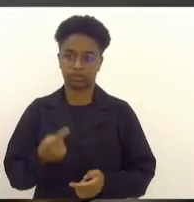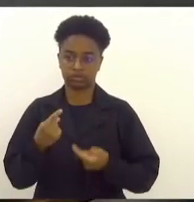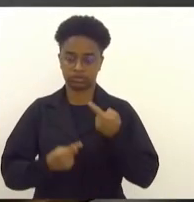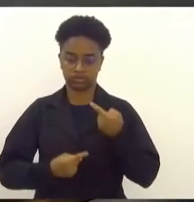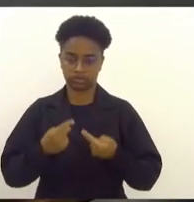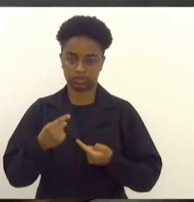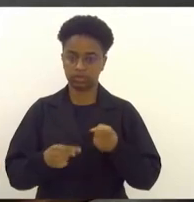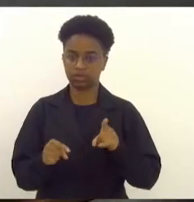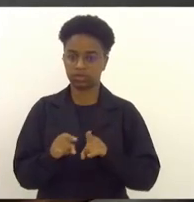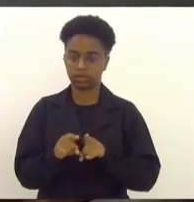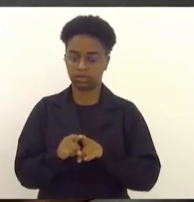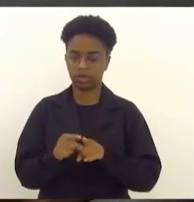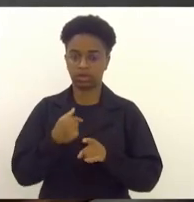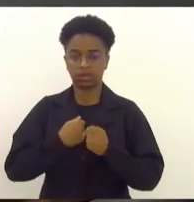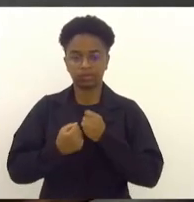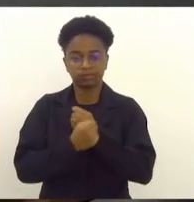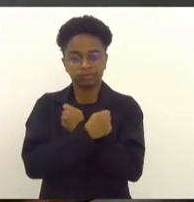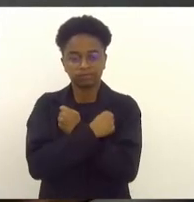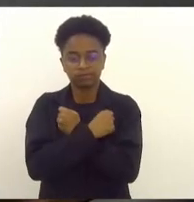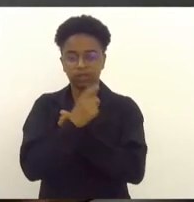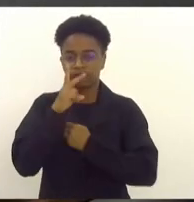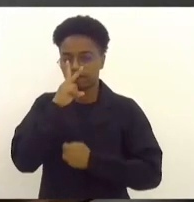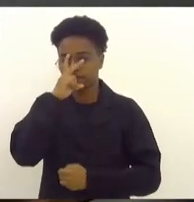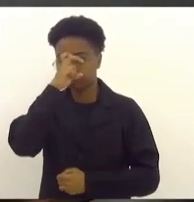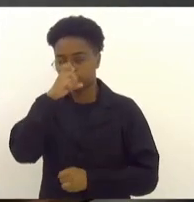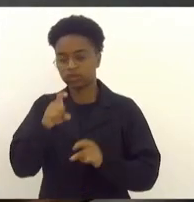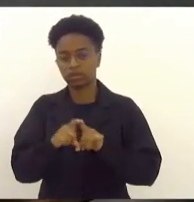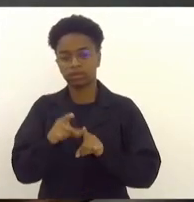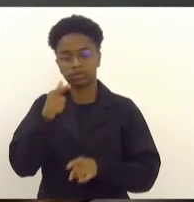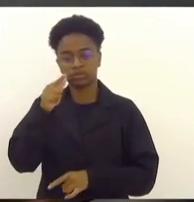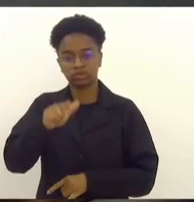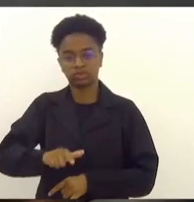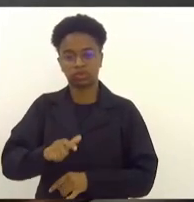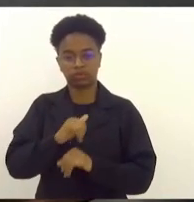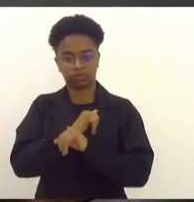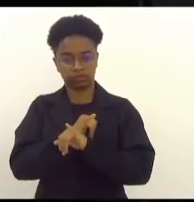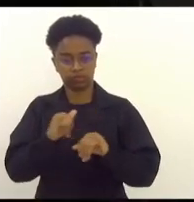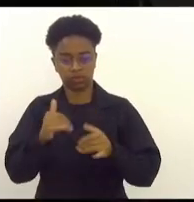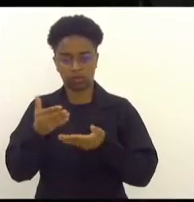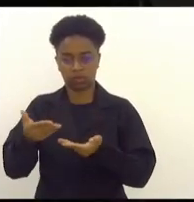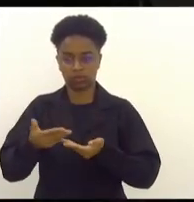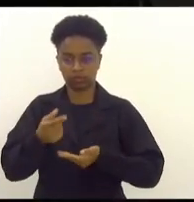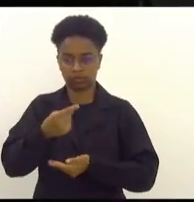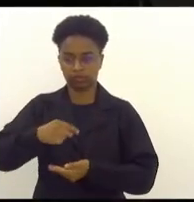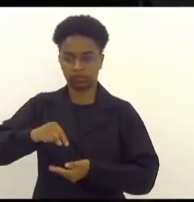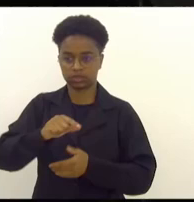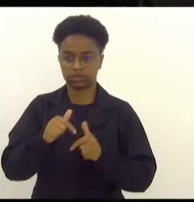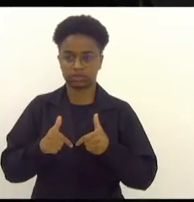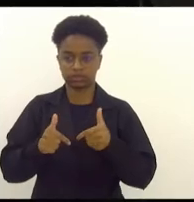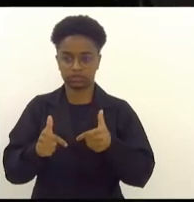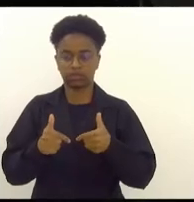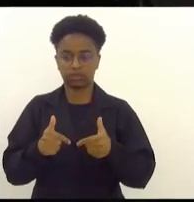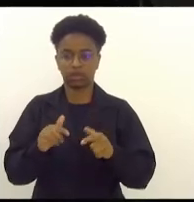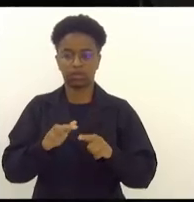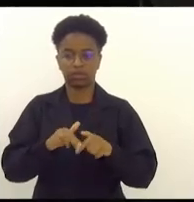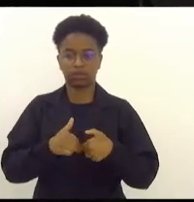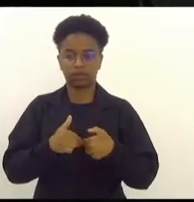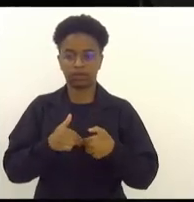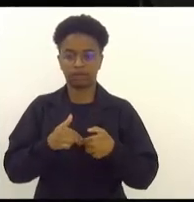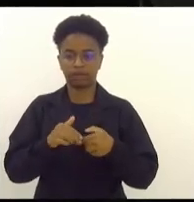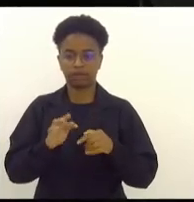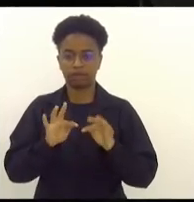e fica aqui um forte abraço e faço mais uma vez a convocação para o ato pelo fim da polícia